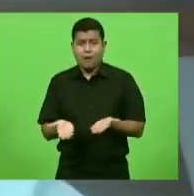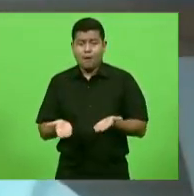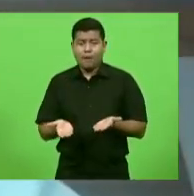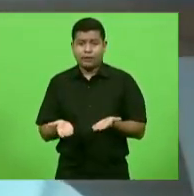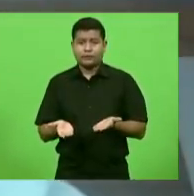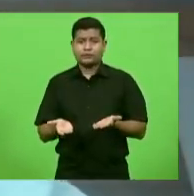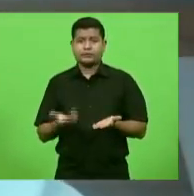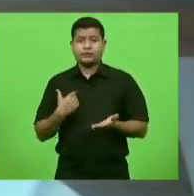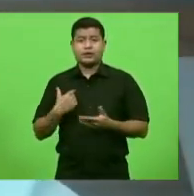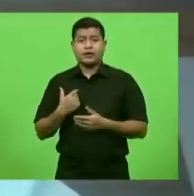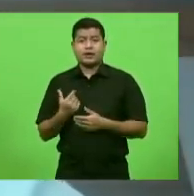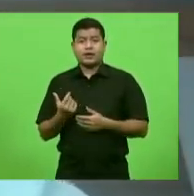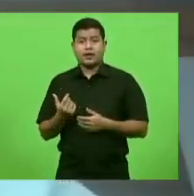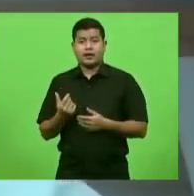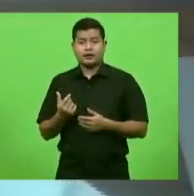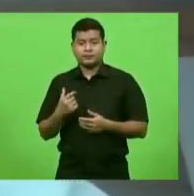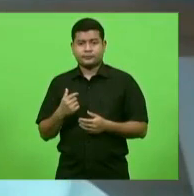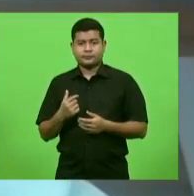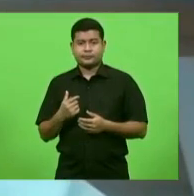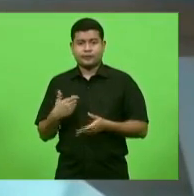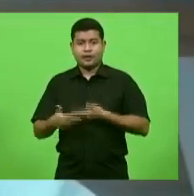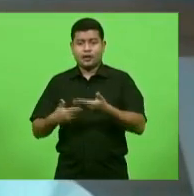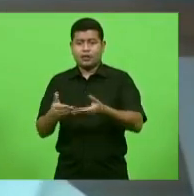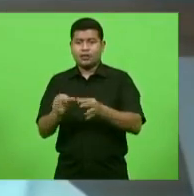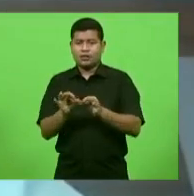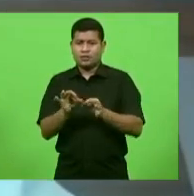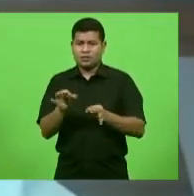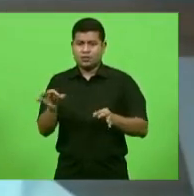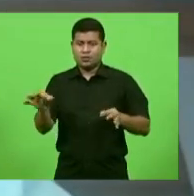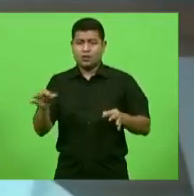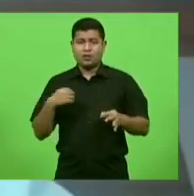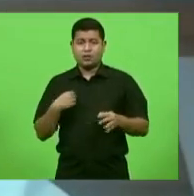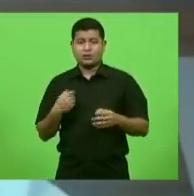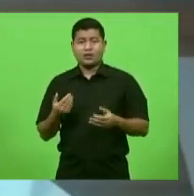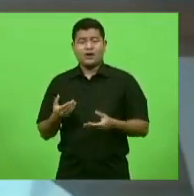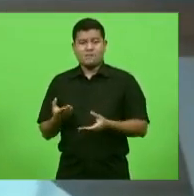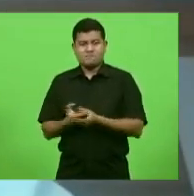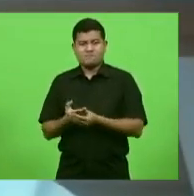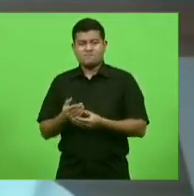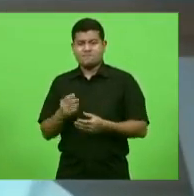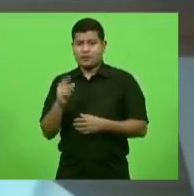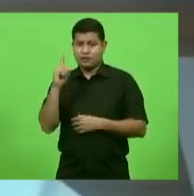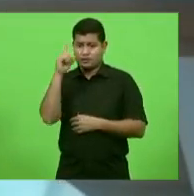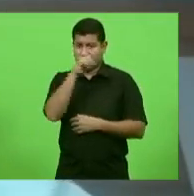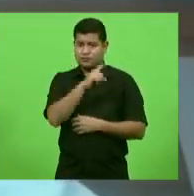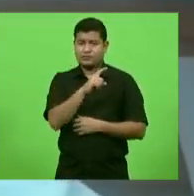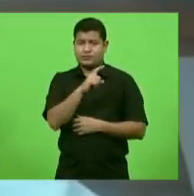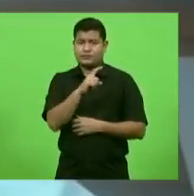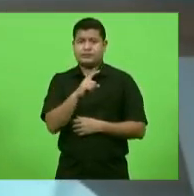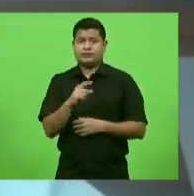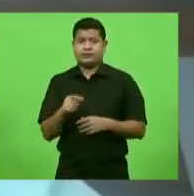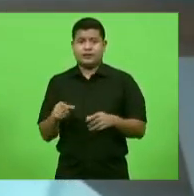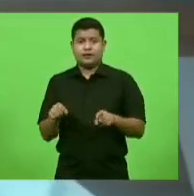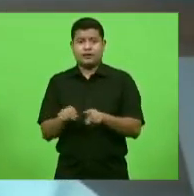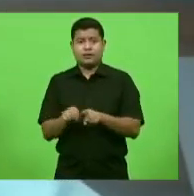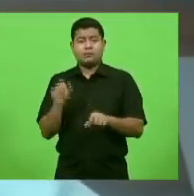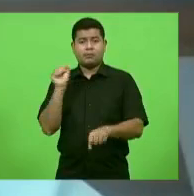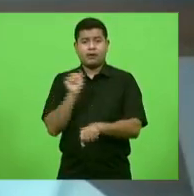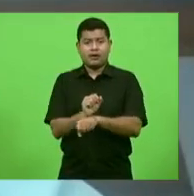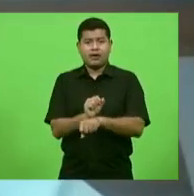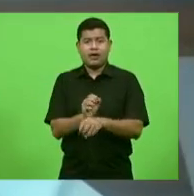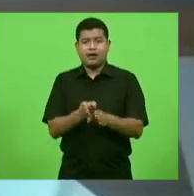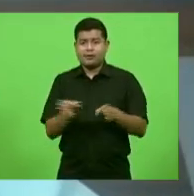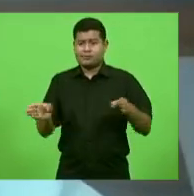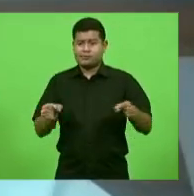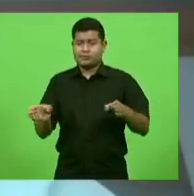aqui firmado e a longa tramitação do presente processo, que, conforme já exposto, ficou paralisado por longo período em razão do